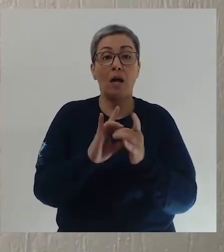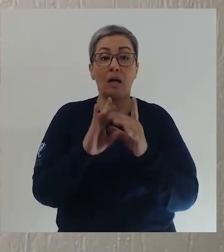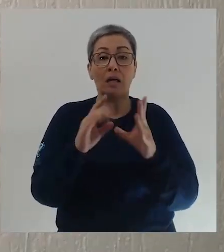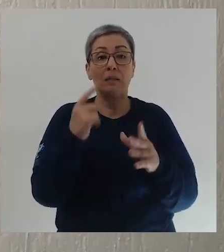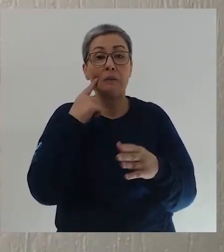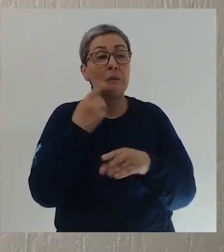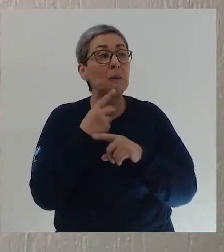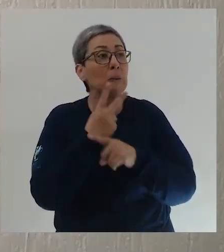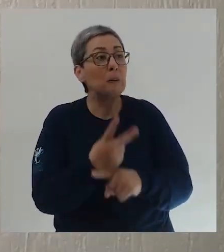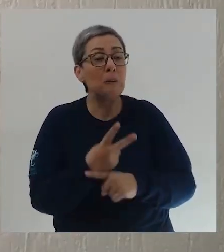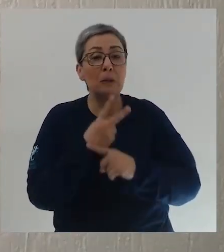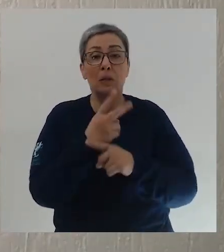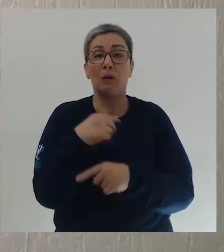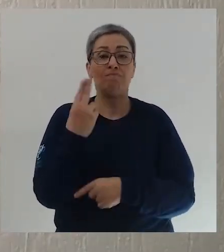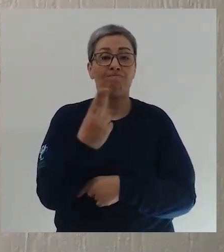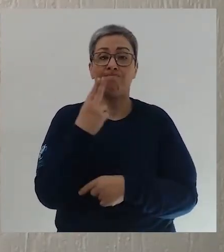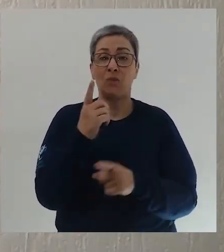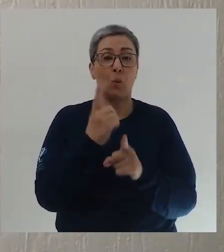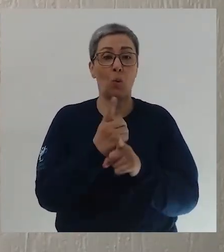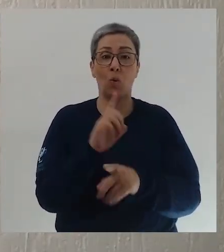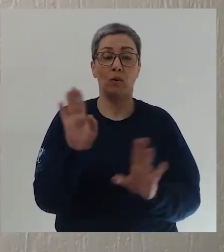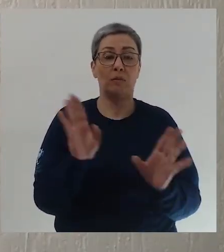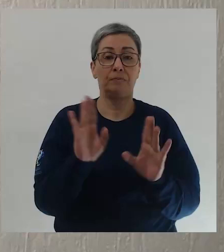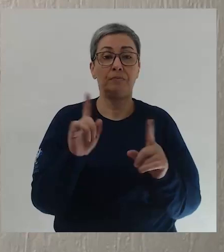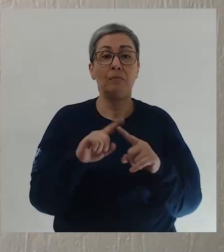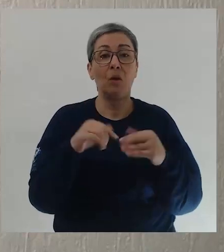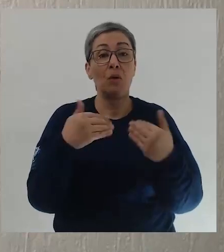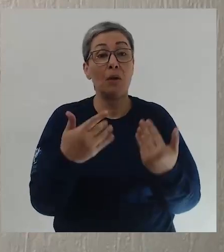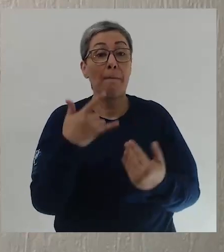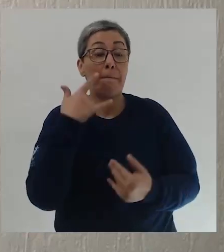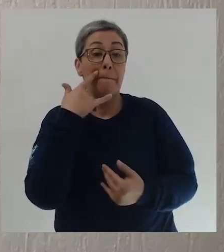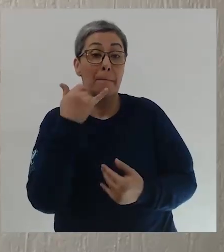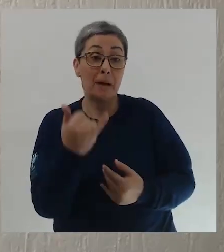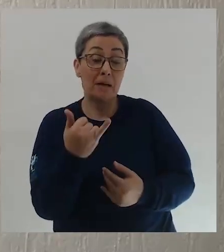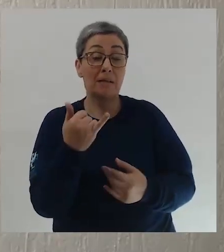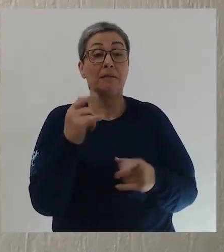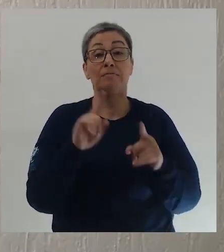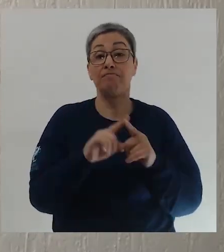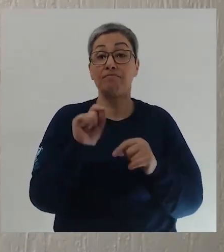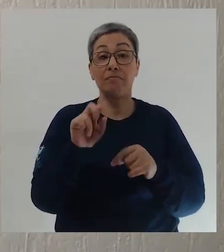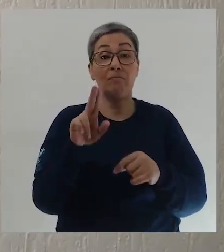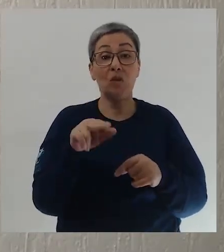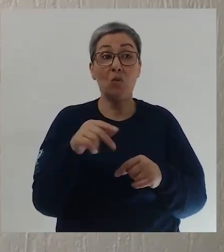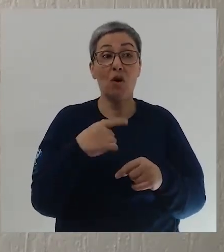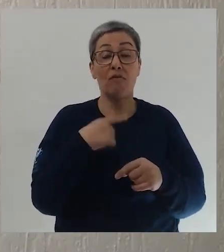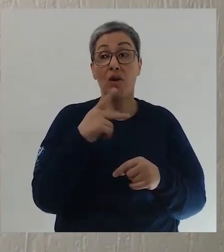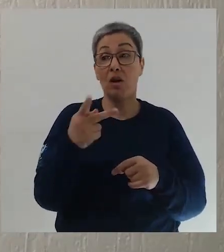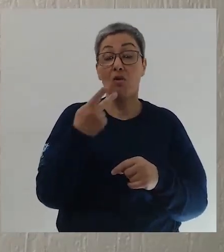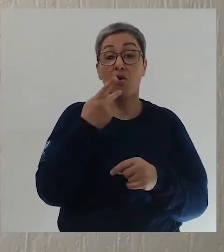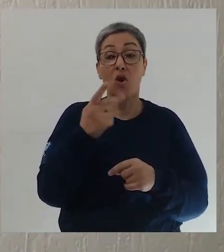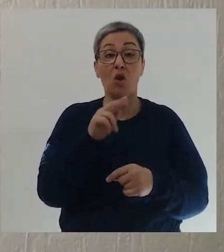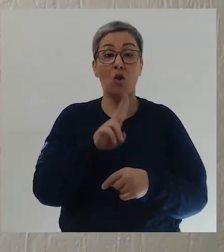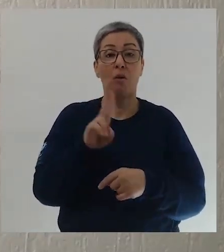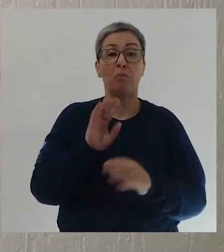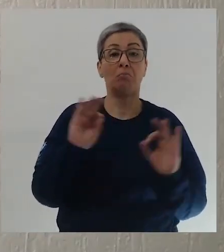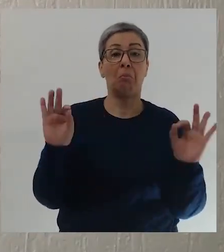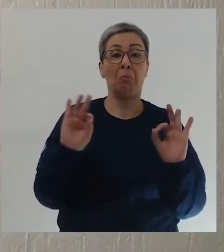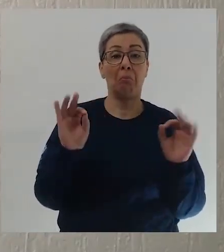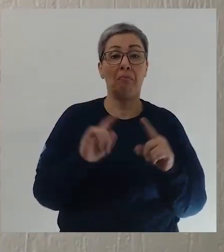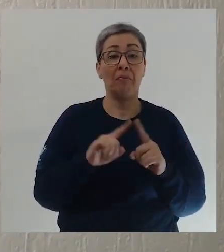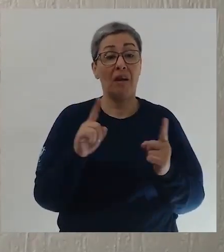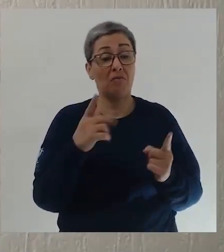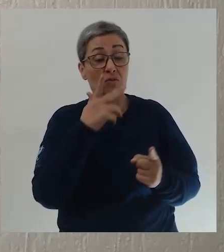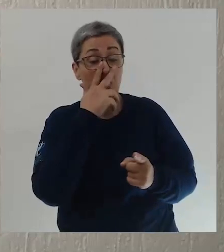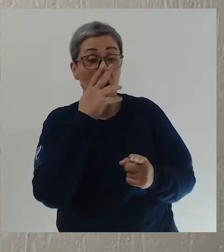a vida tentando encontrá-la, mas ele não conseguiu. Quanto ao pai, ele nunca disse o nome dele, né, para